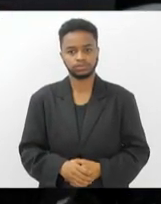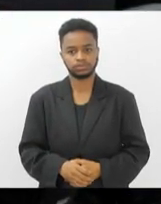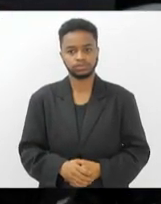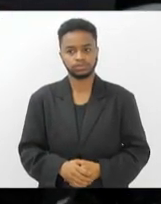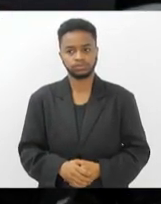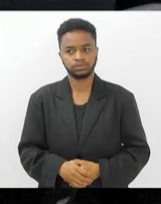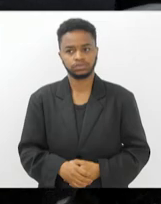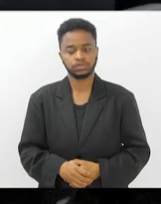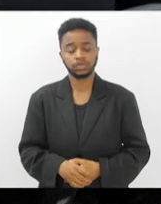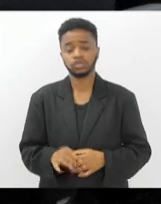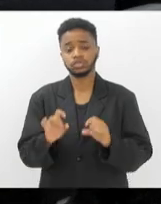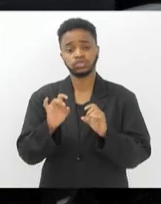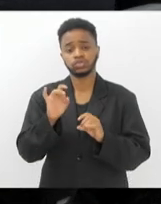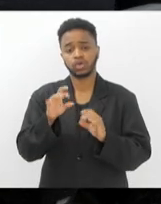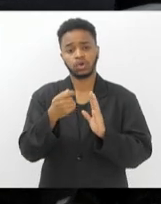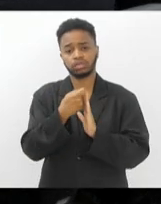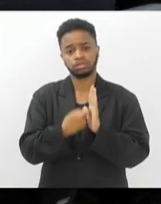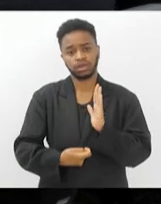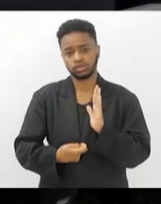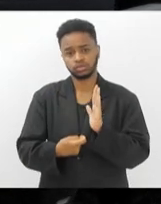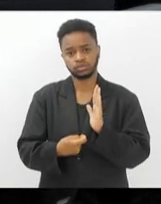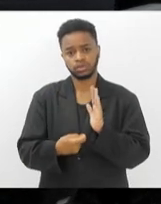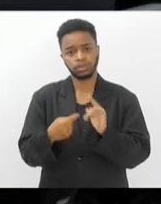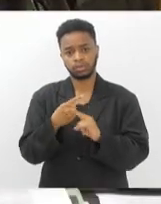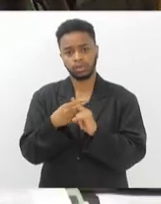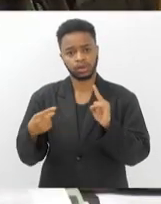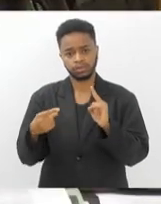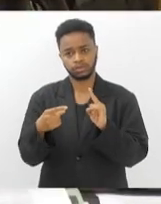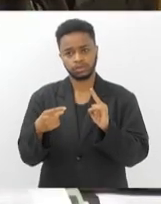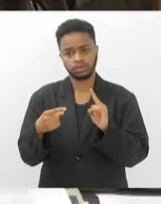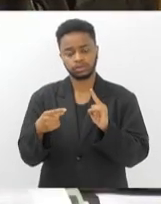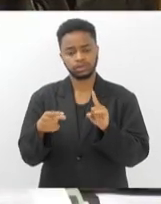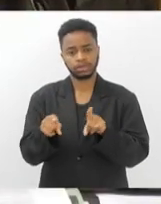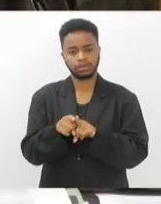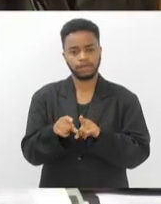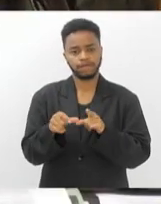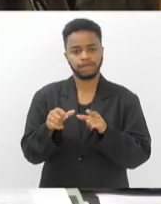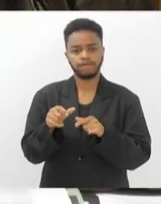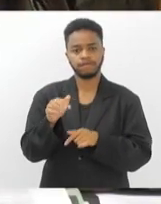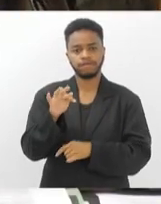Era só uma questão de texto mesmo. Proíbe-se, fica proibido.